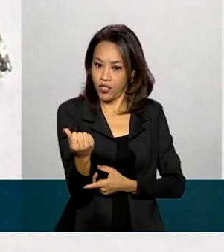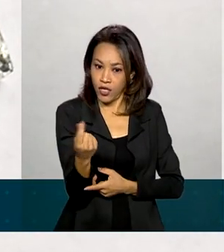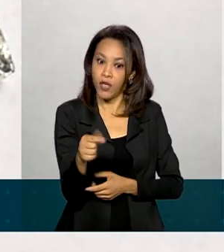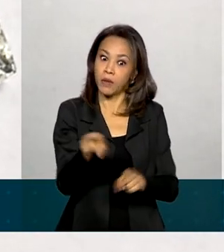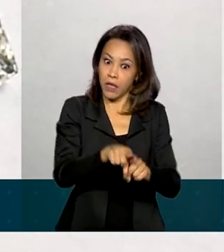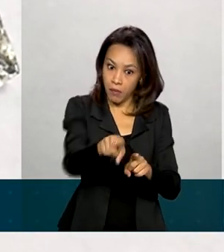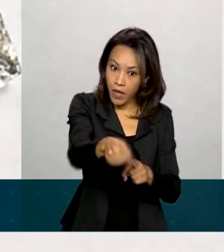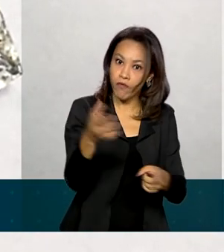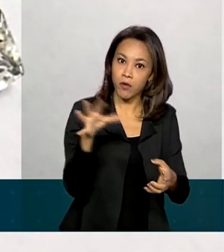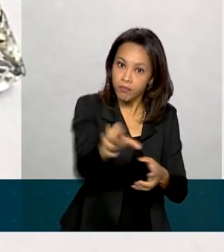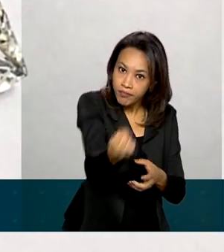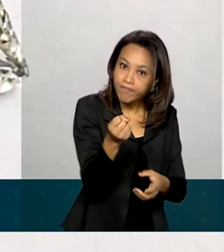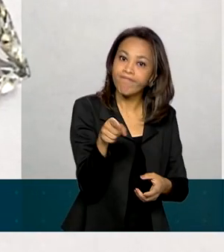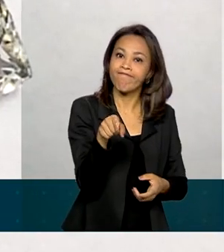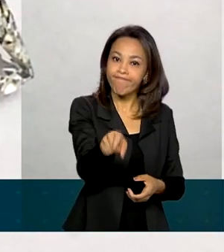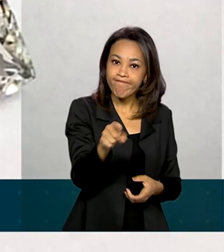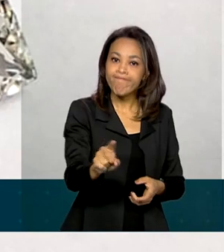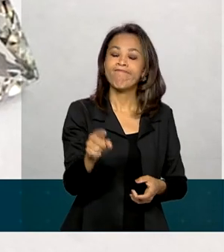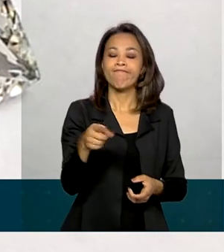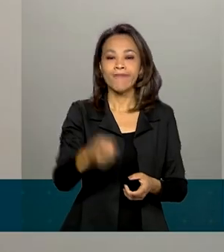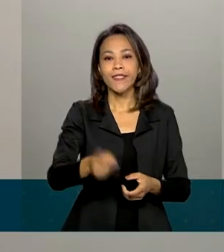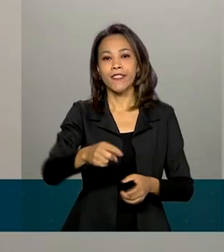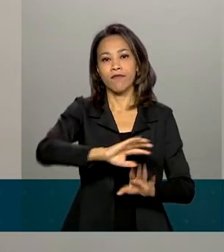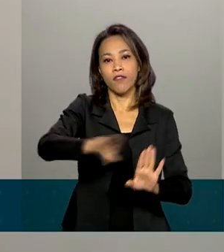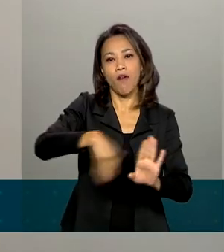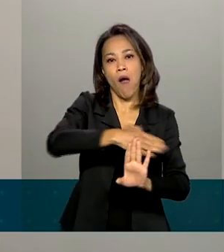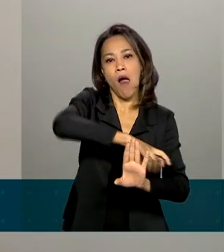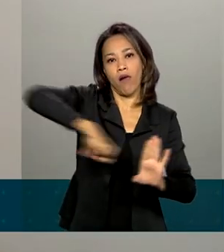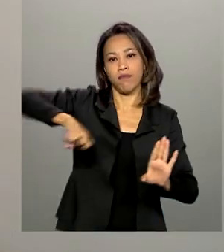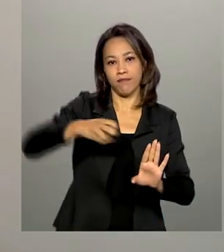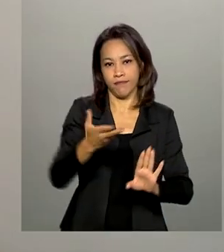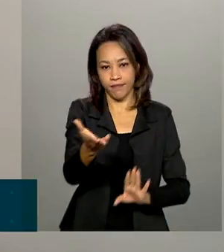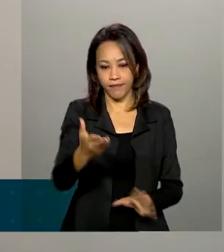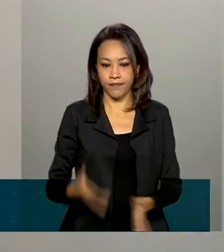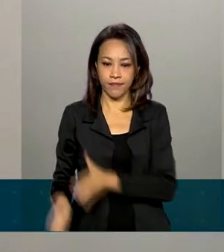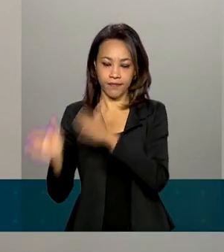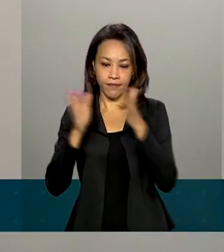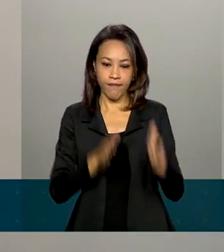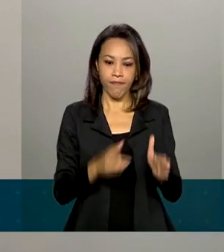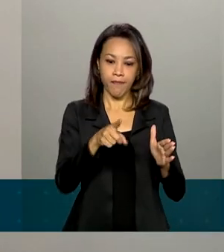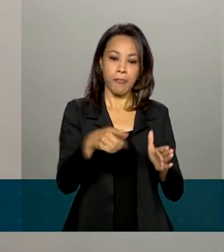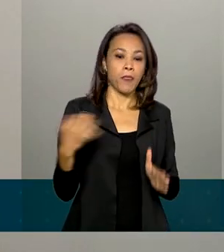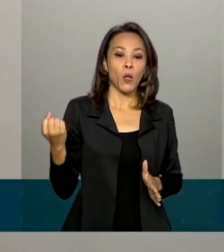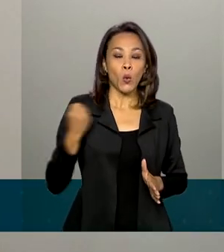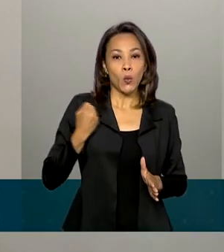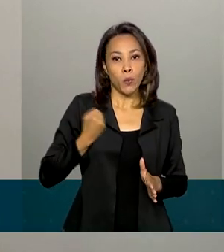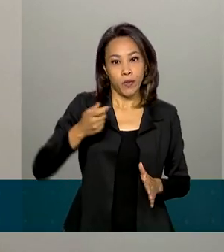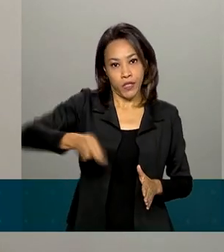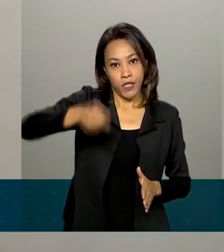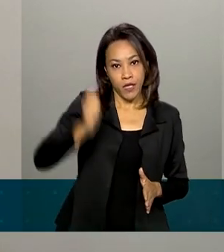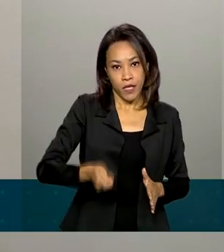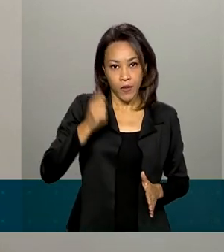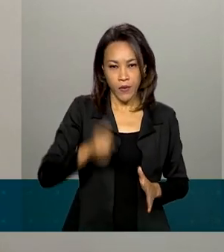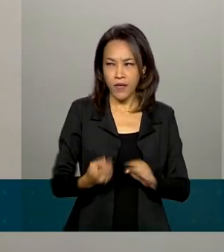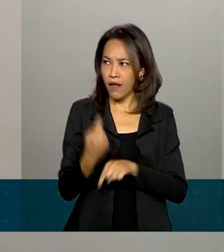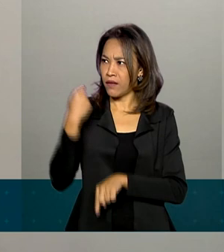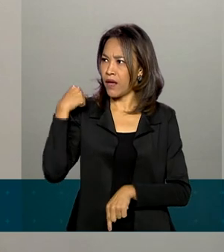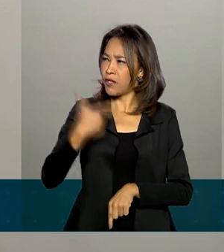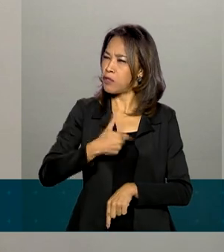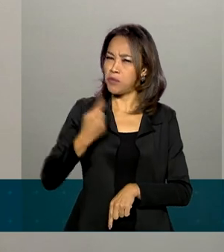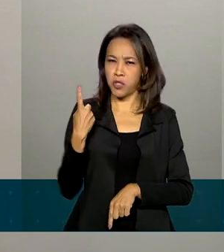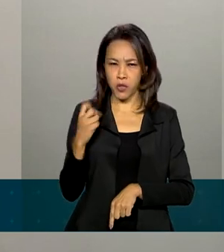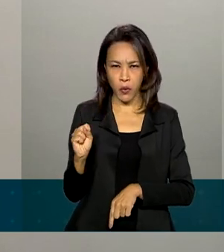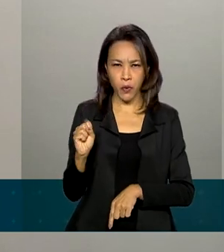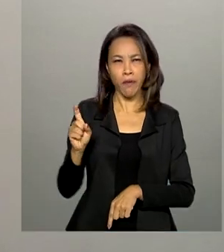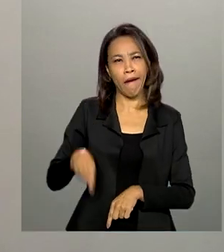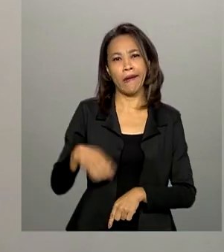apreendidos em crimes de corrupção. O número de leilões que o Ministério realizava até o ano de 2018 era na média de